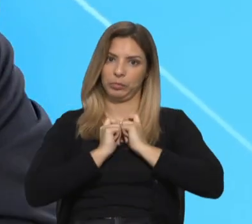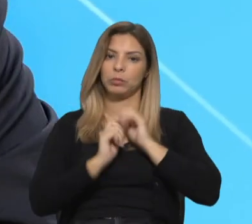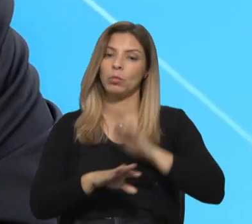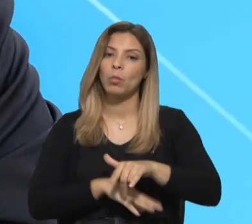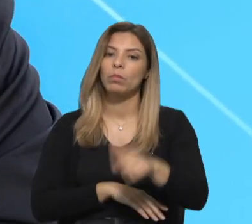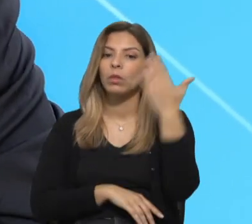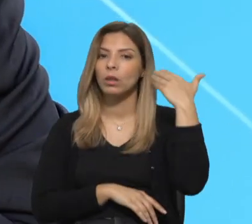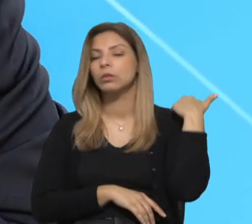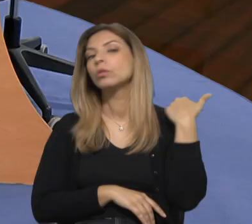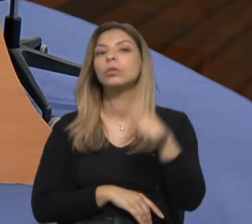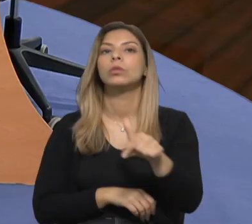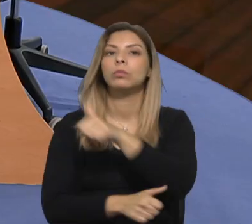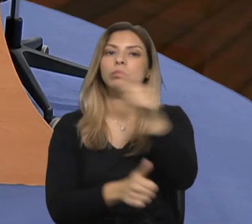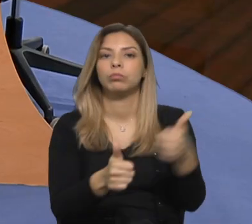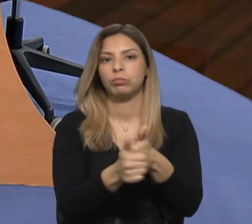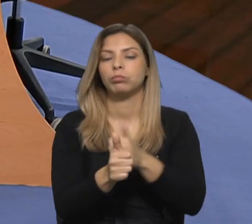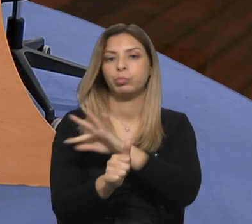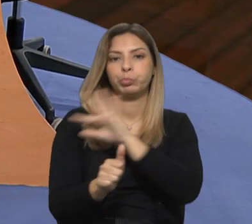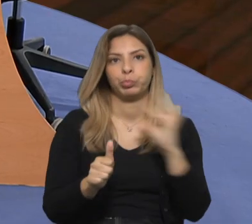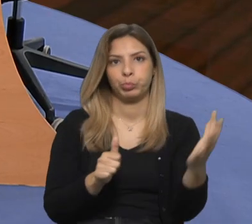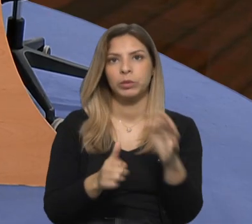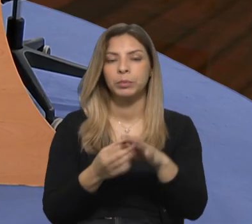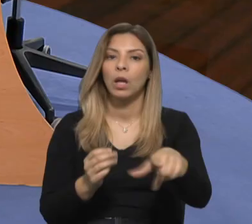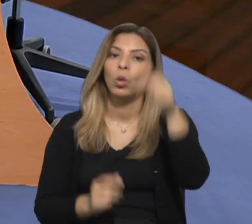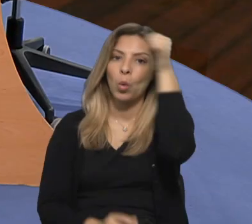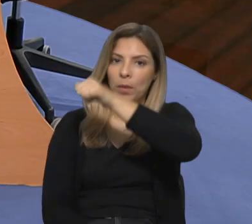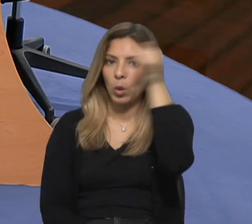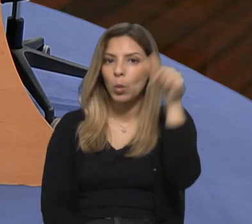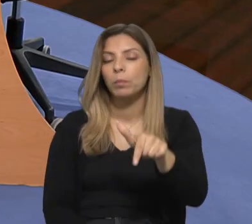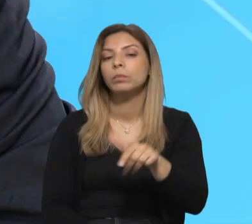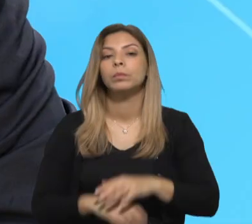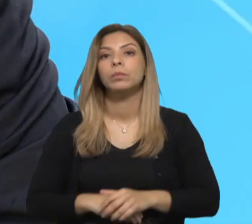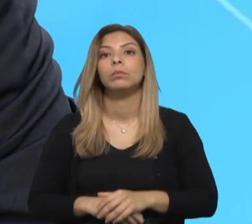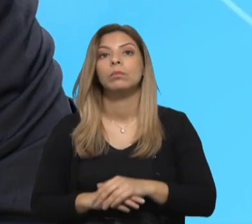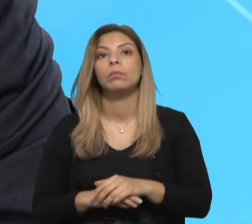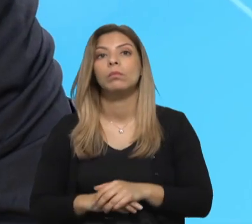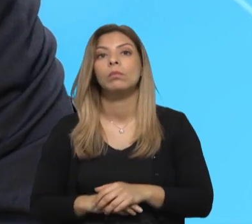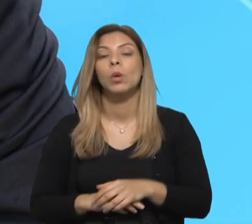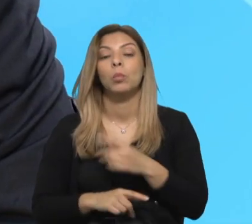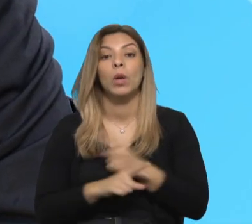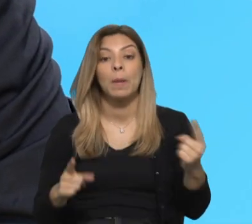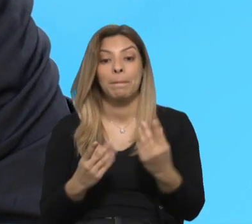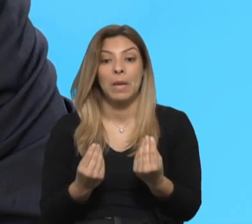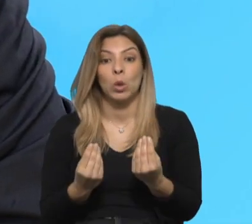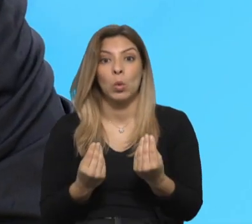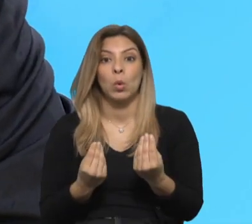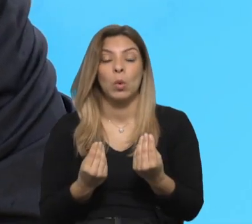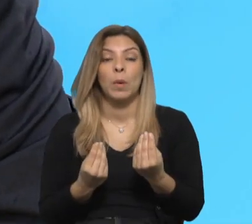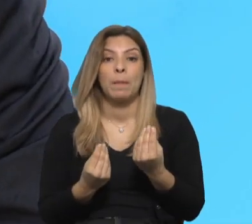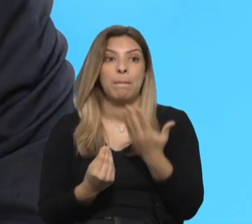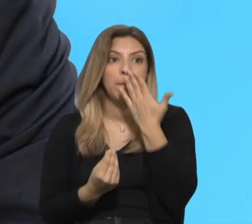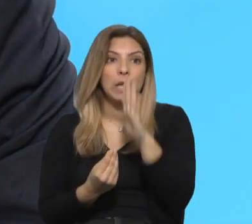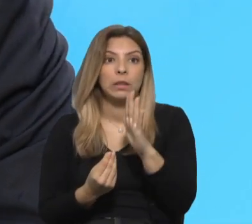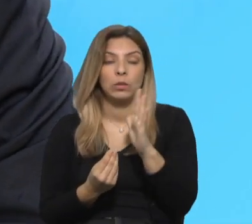dos Apóstolos deste domingo, a primeira leitura, onde o medo parece que